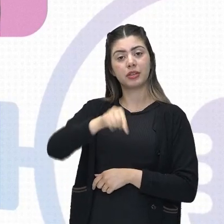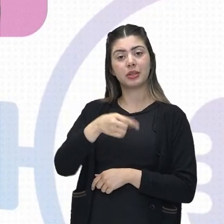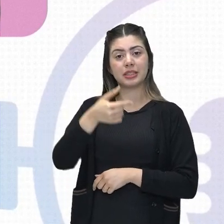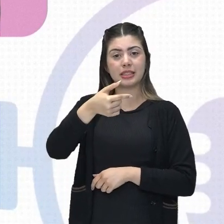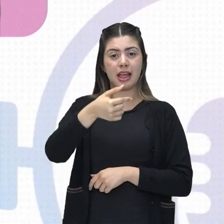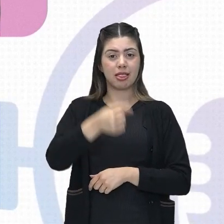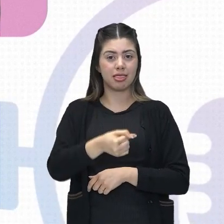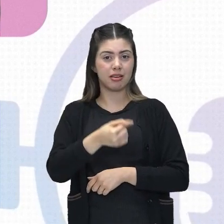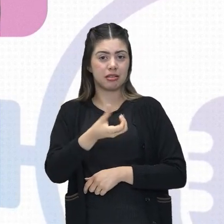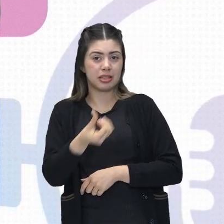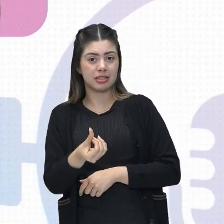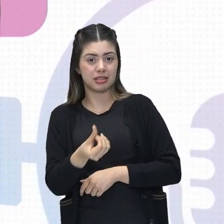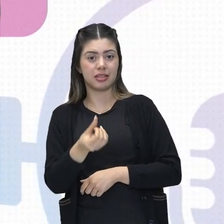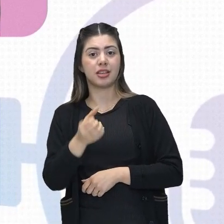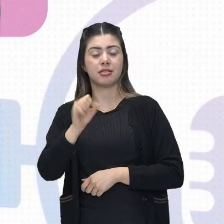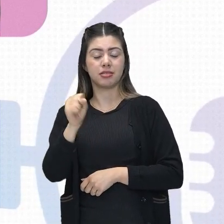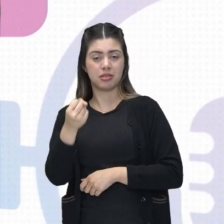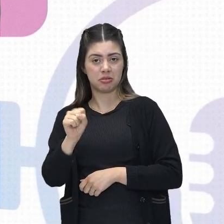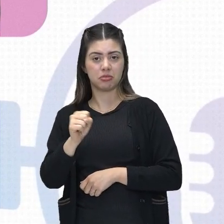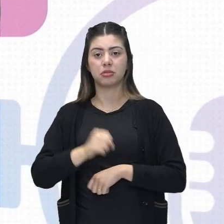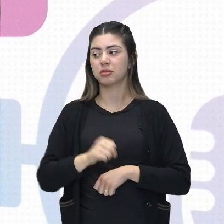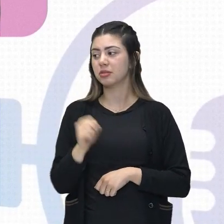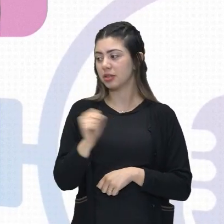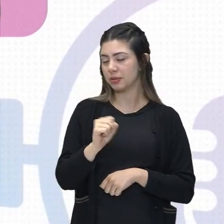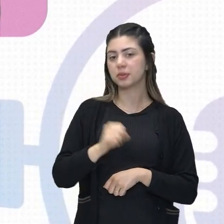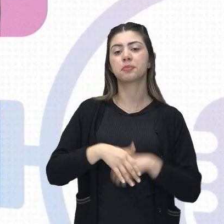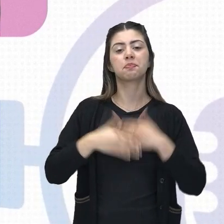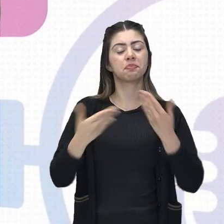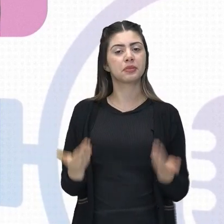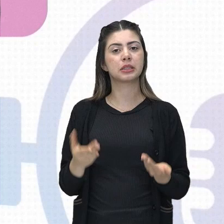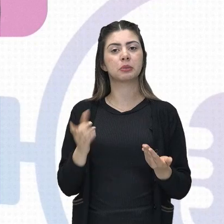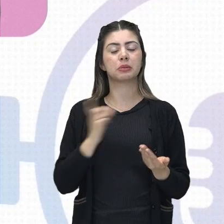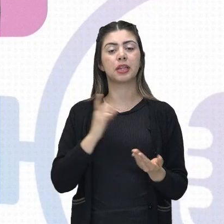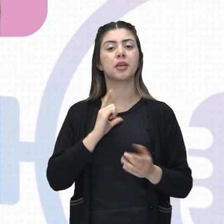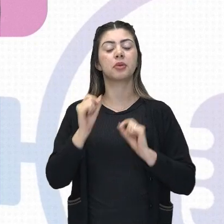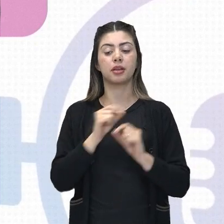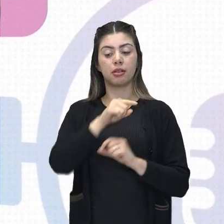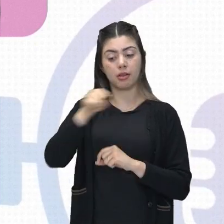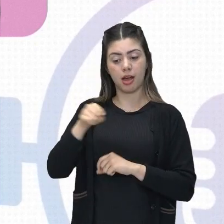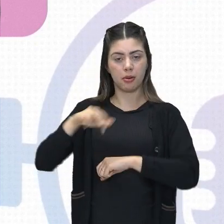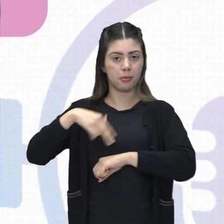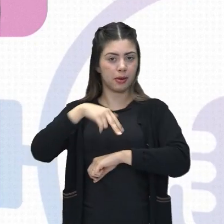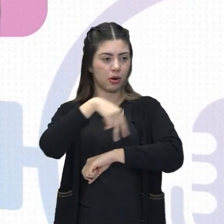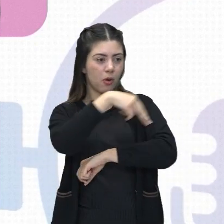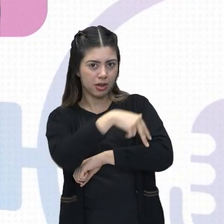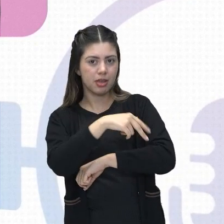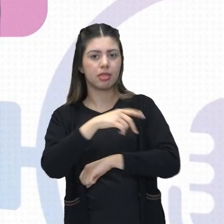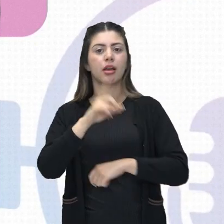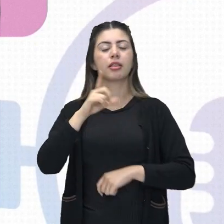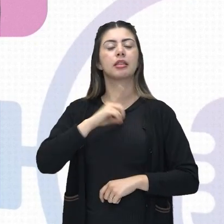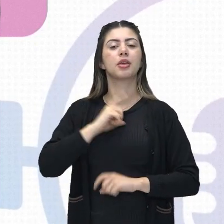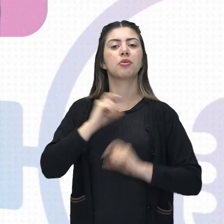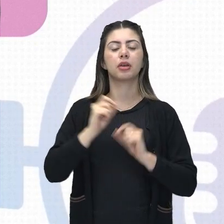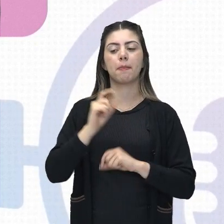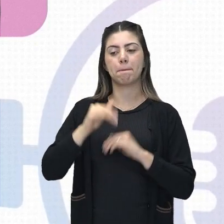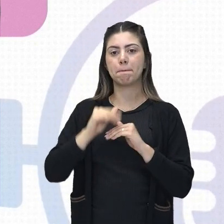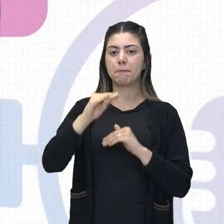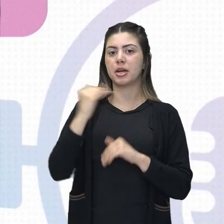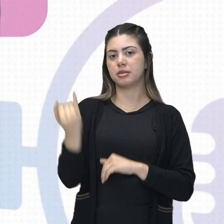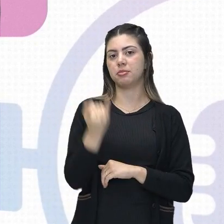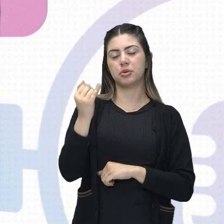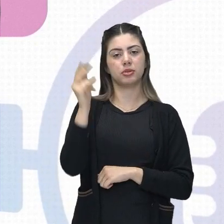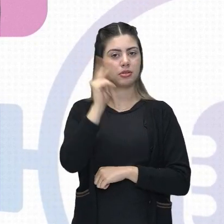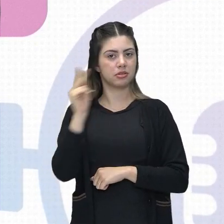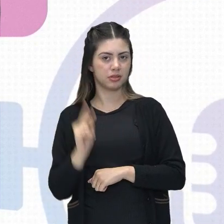9,76 segundos. O feito já está sendo considerado um dos momentos mais icônicos da